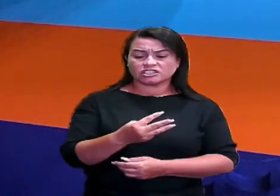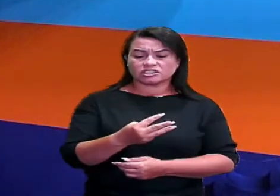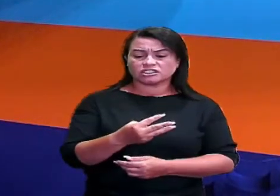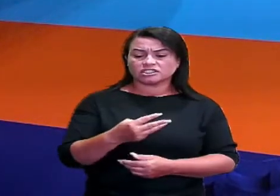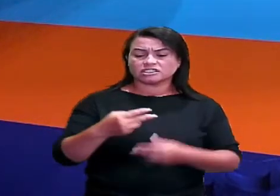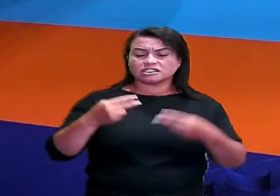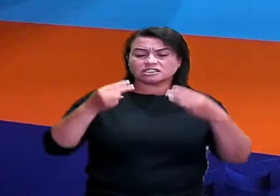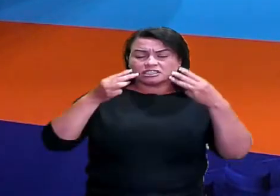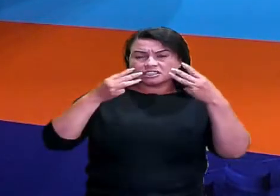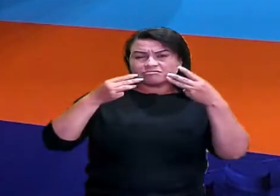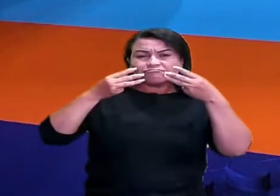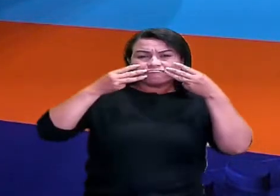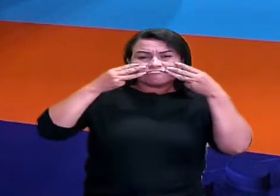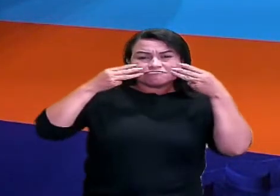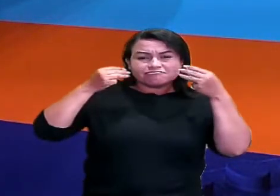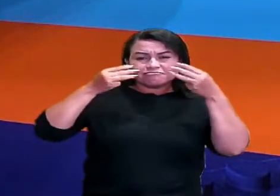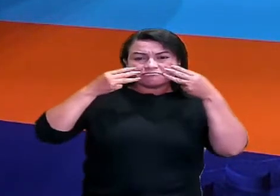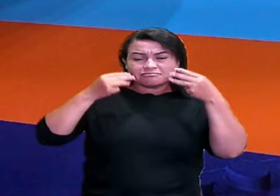mesmo?